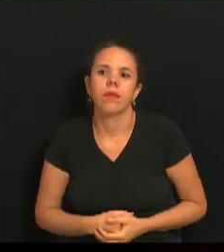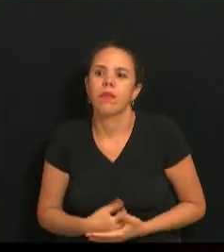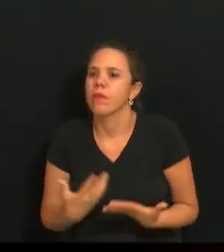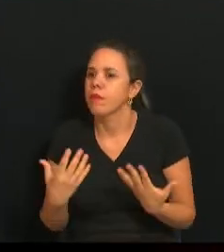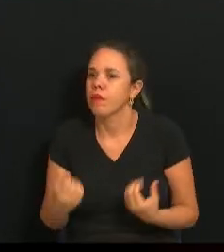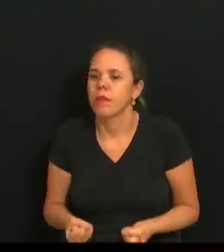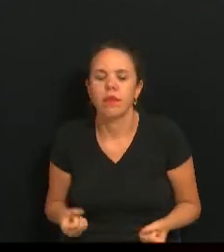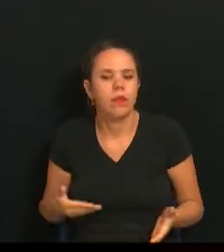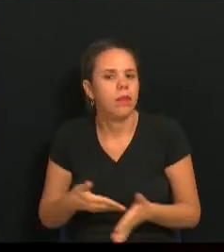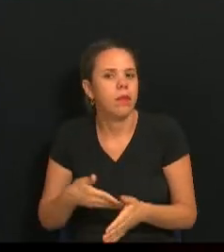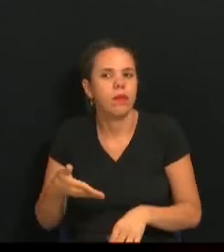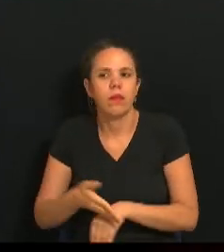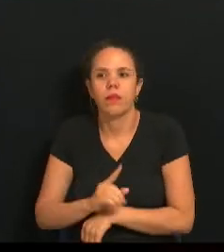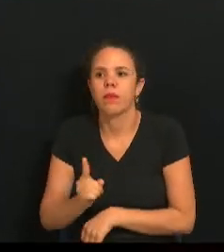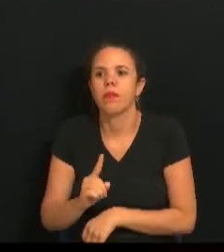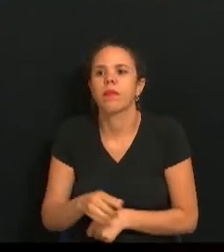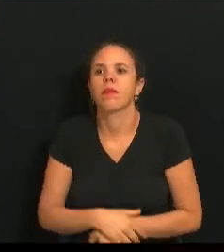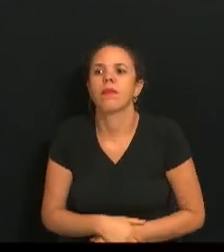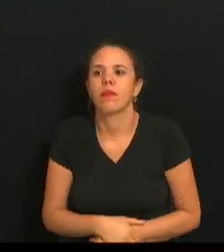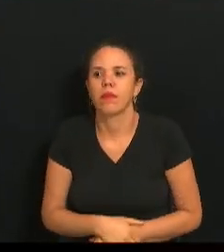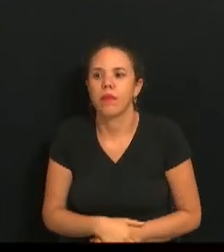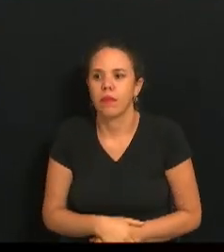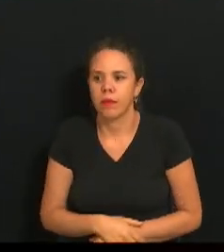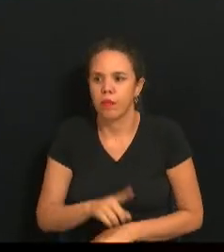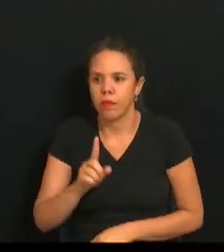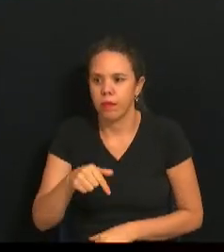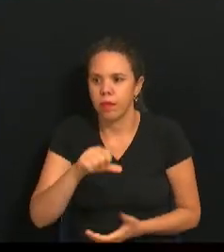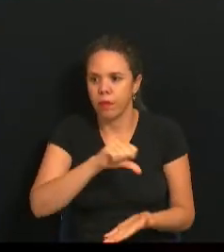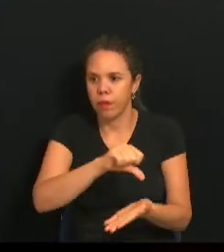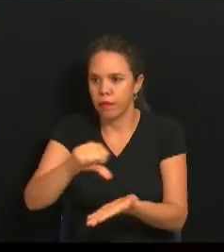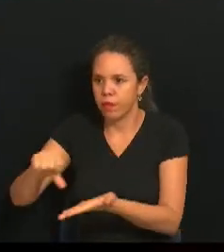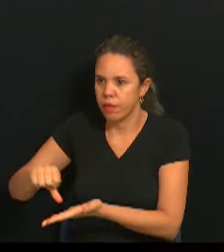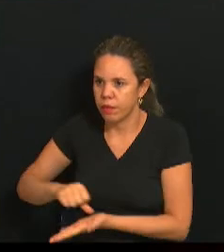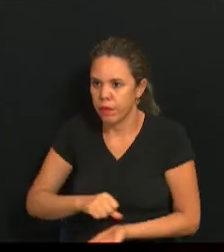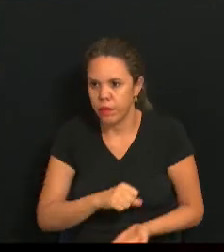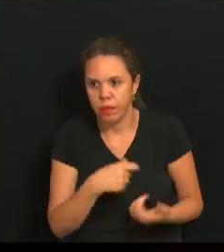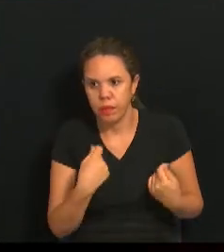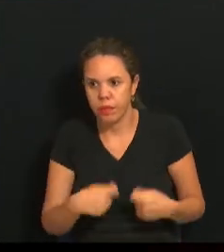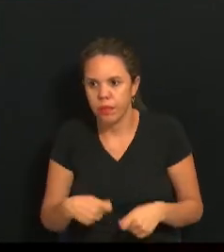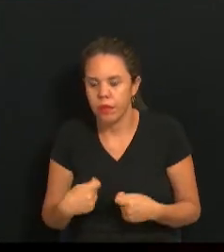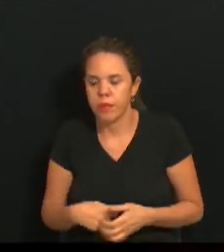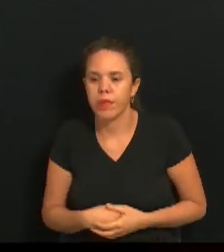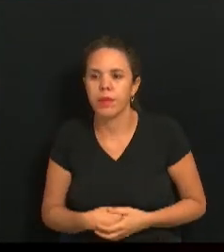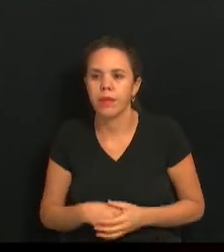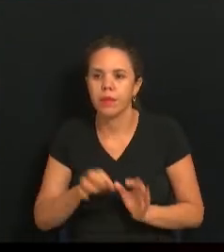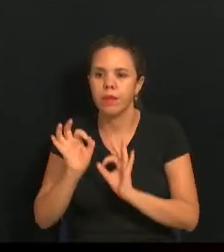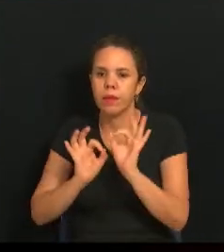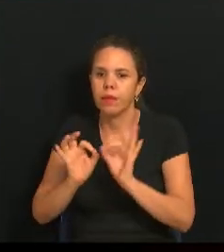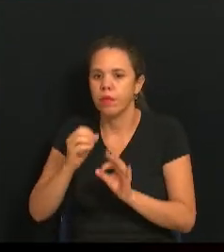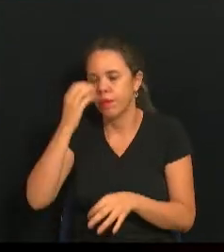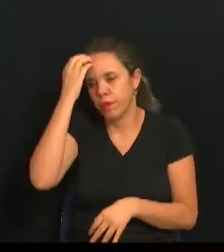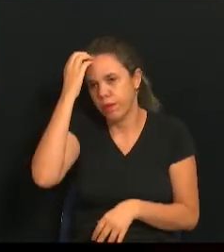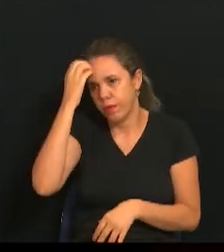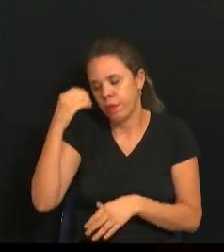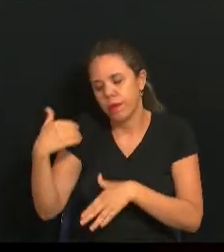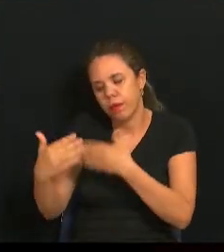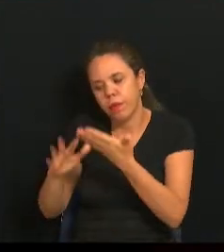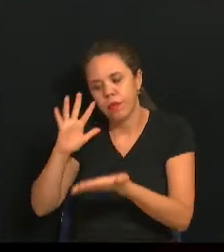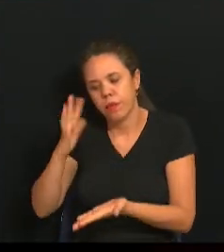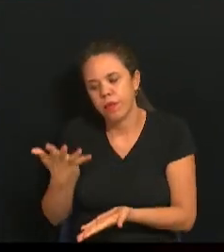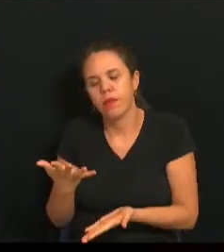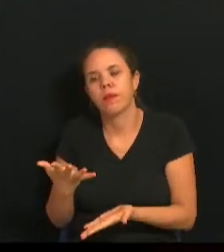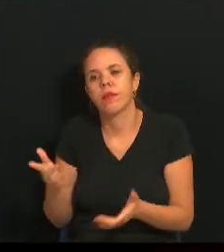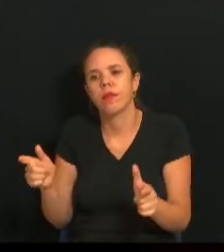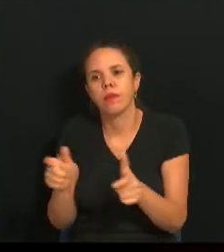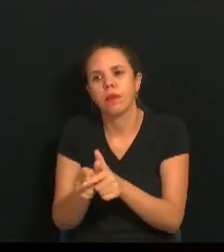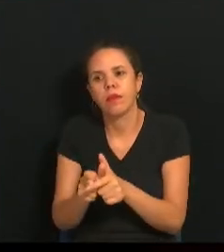acesso. Então, esses pontos, de fato, precisam ser ajustados e aí, consequentemente, gerar uma redução